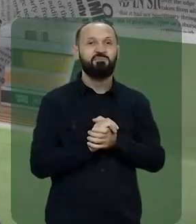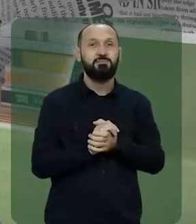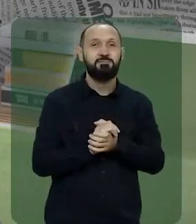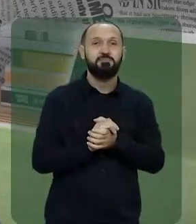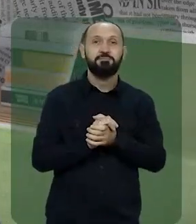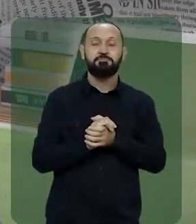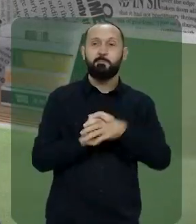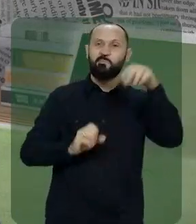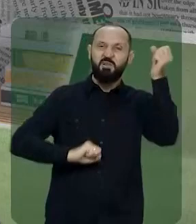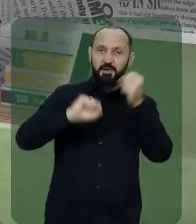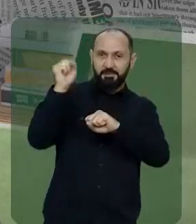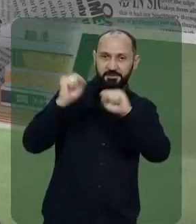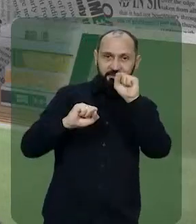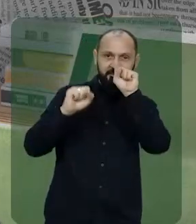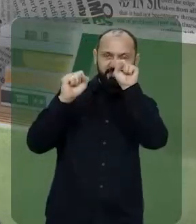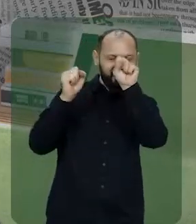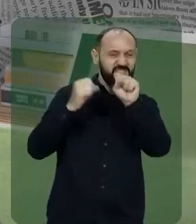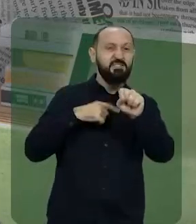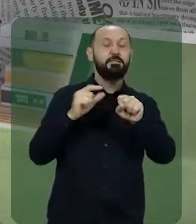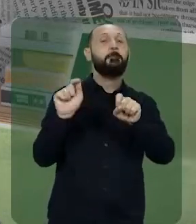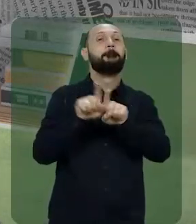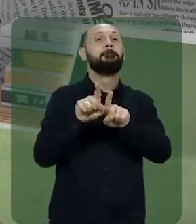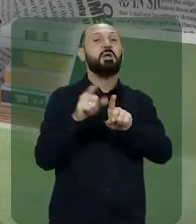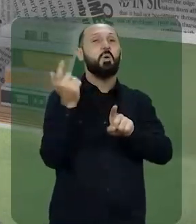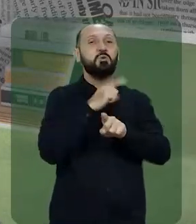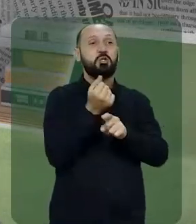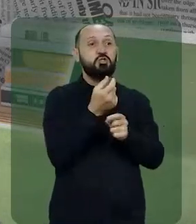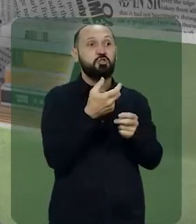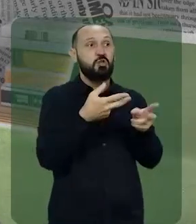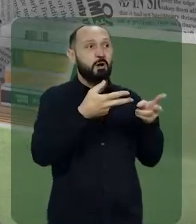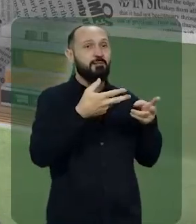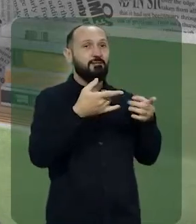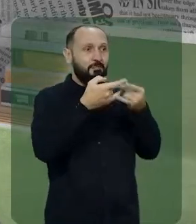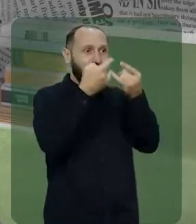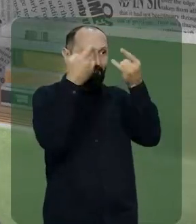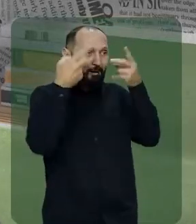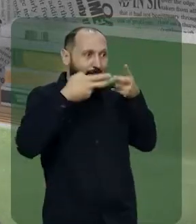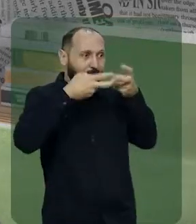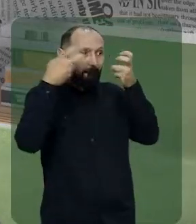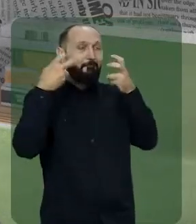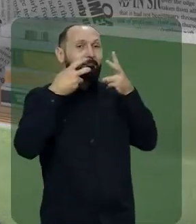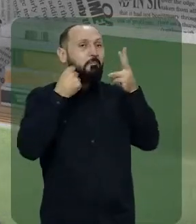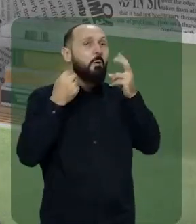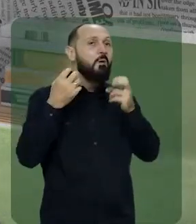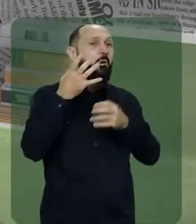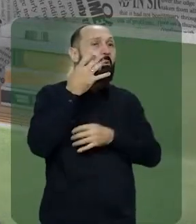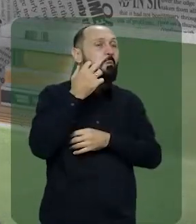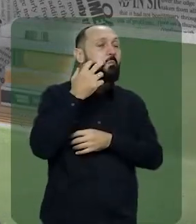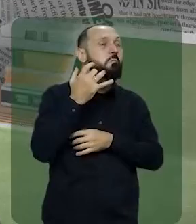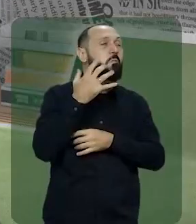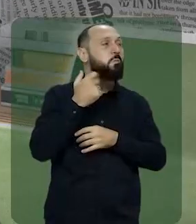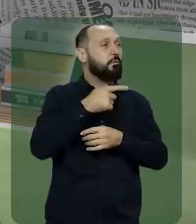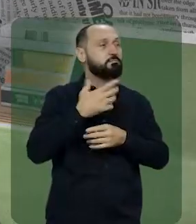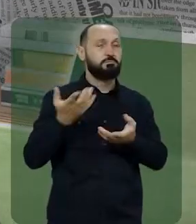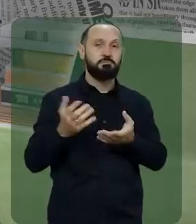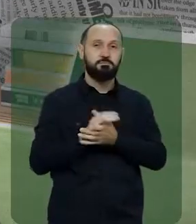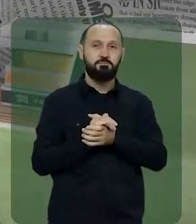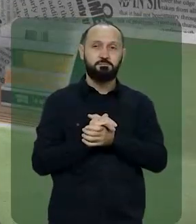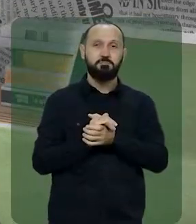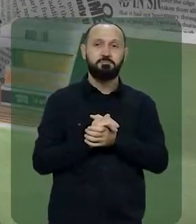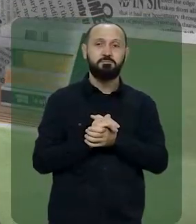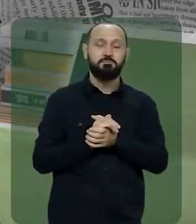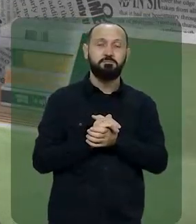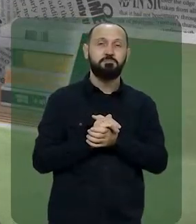a indústria, né, também ganha muito com isso. Então existe todo um marketing em cima dessa beleza, que traz